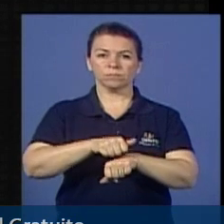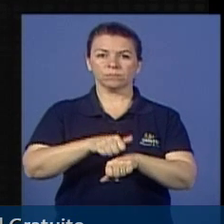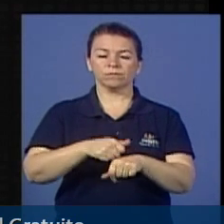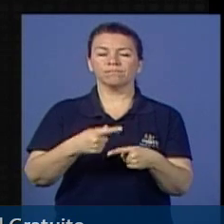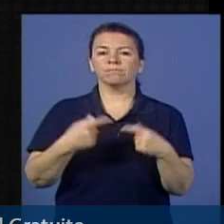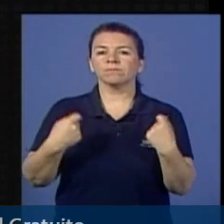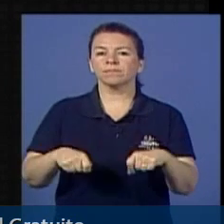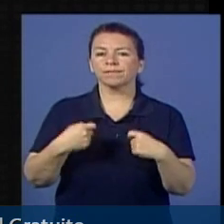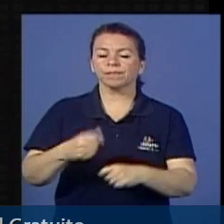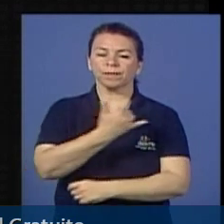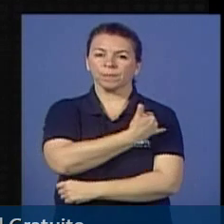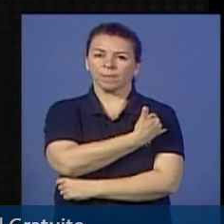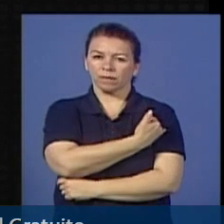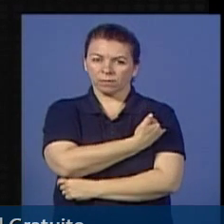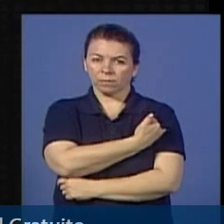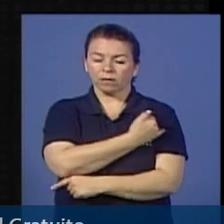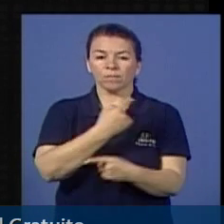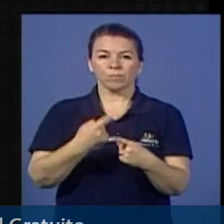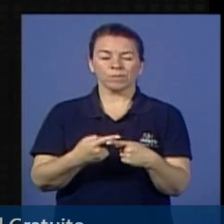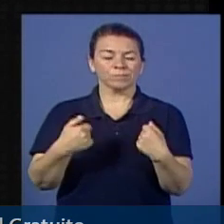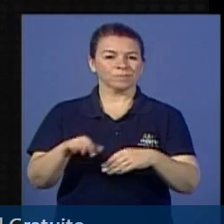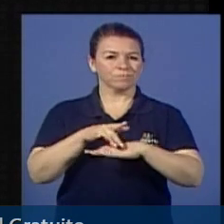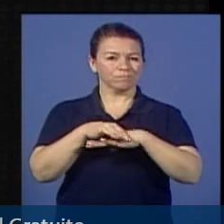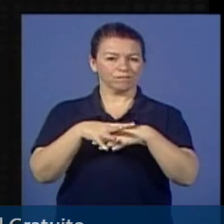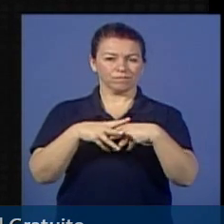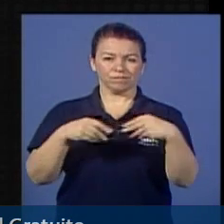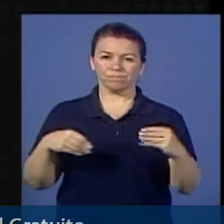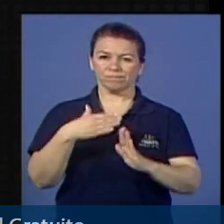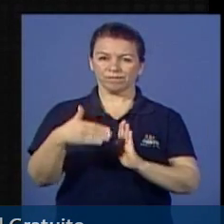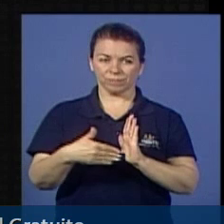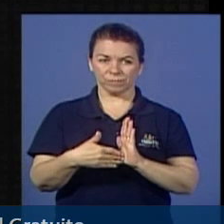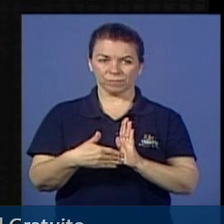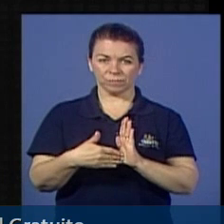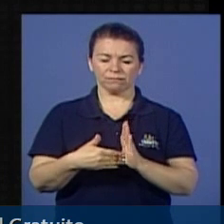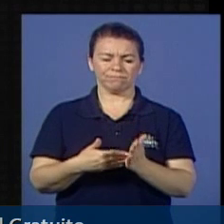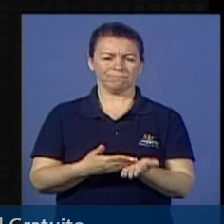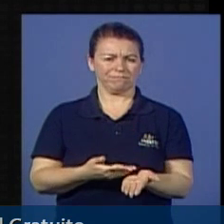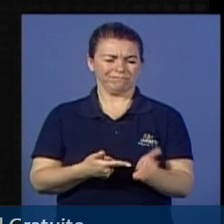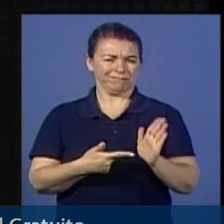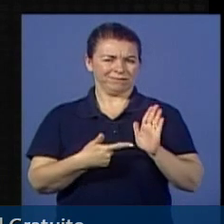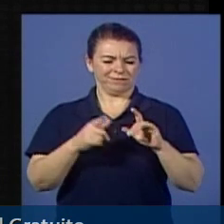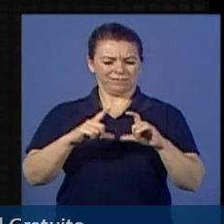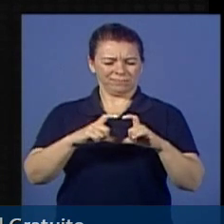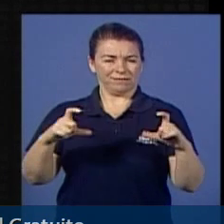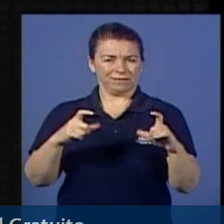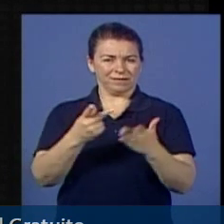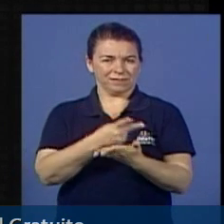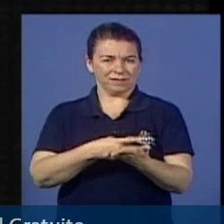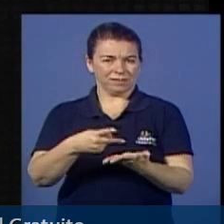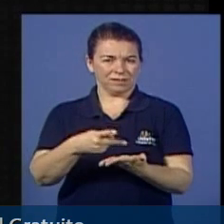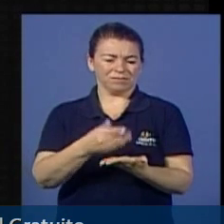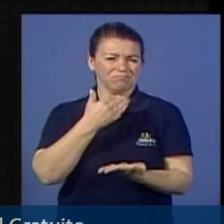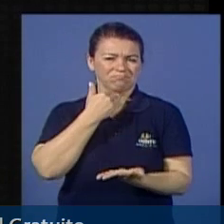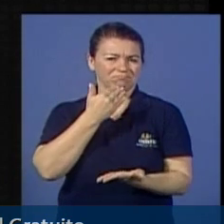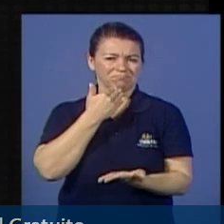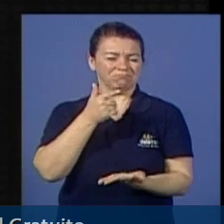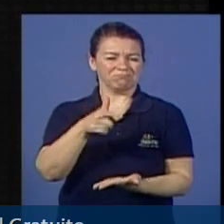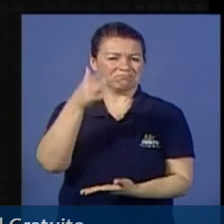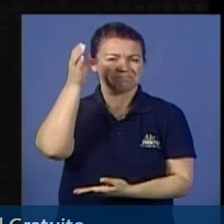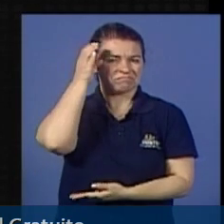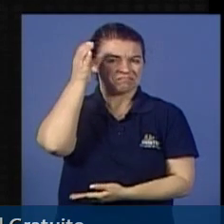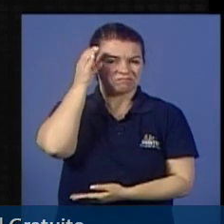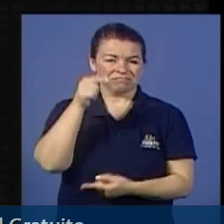necessidade de vacinação para a erradicação das epidemias. A charge não mostra nada disso. E não é consciência. Se fosse o caso, você